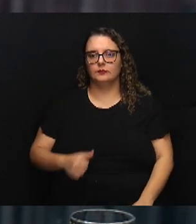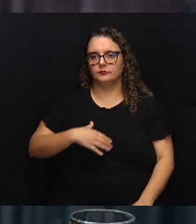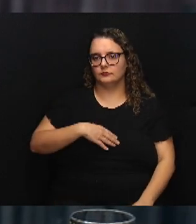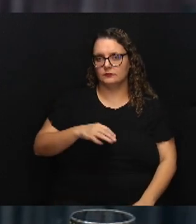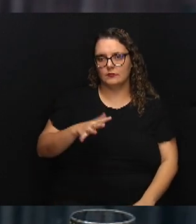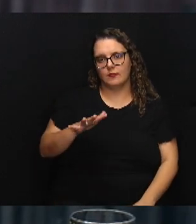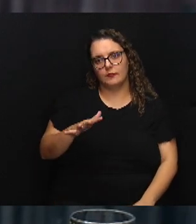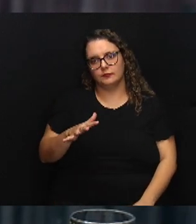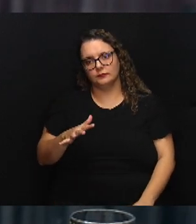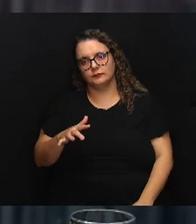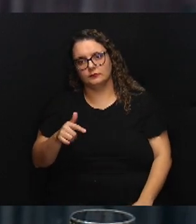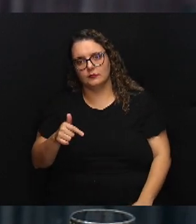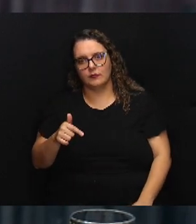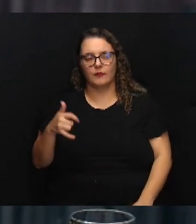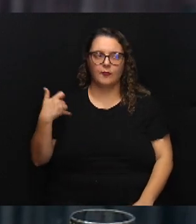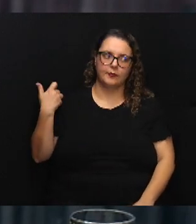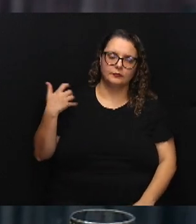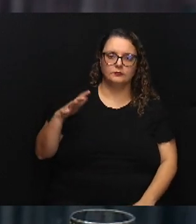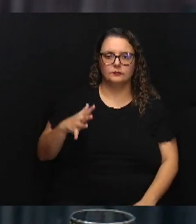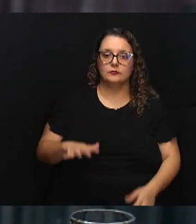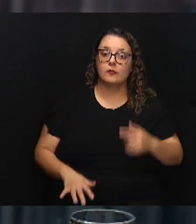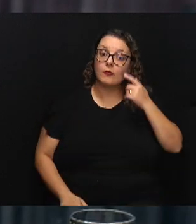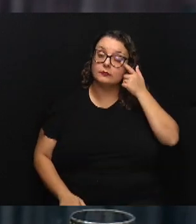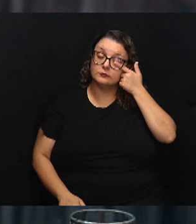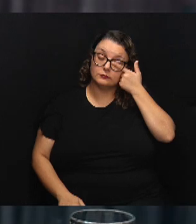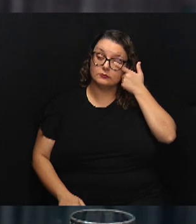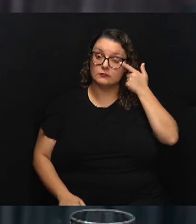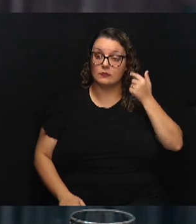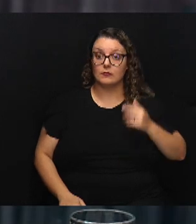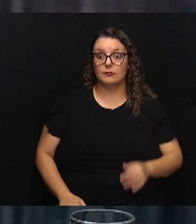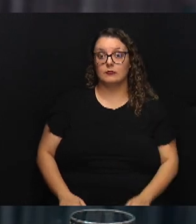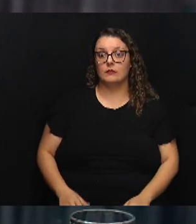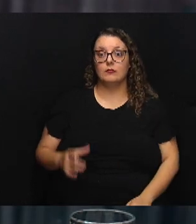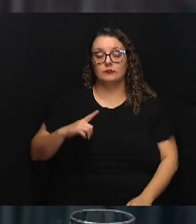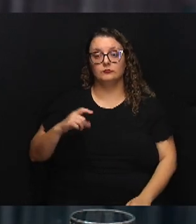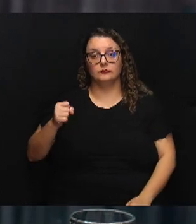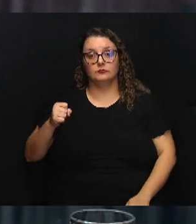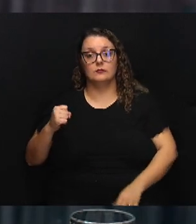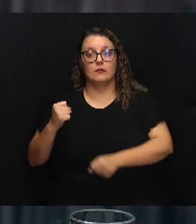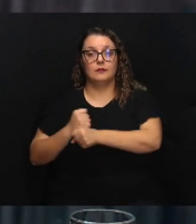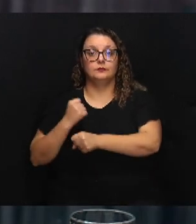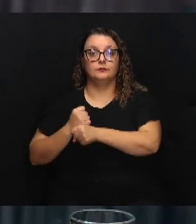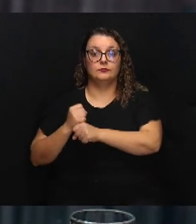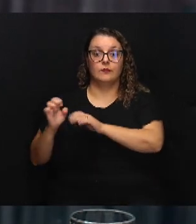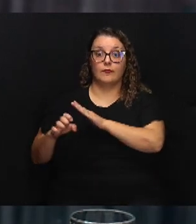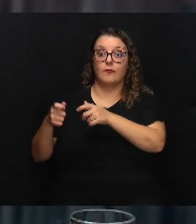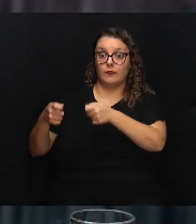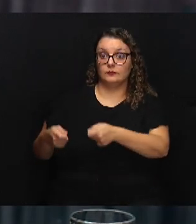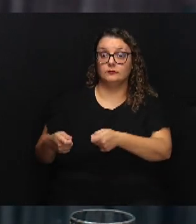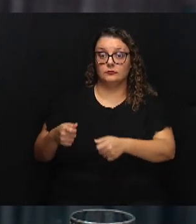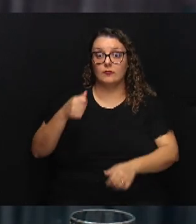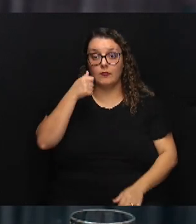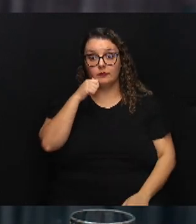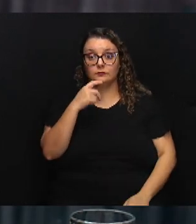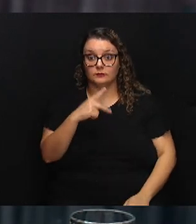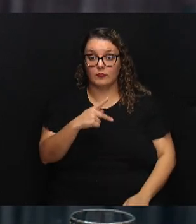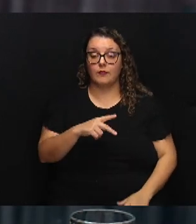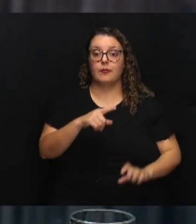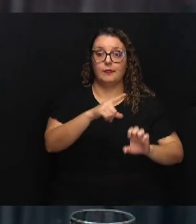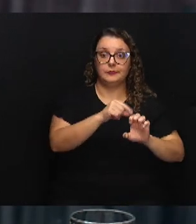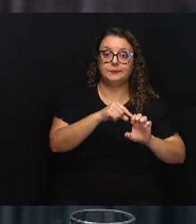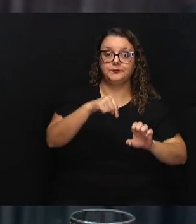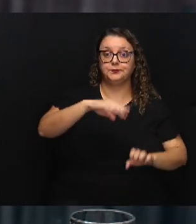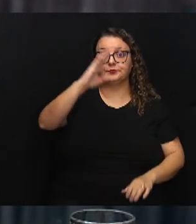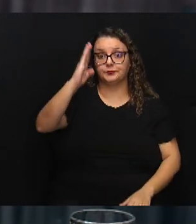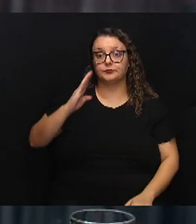tinha por volta de 7 anos, e ele tinha 8 anos de uma empresa muito conceituada, ela era empreendedora no Brasil